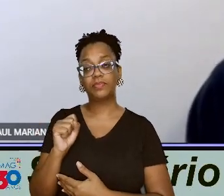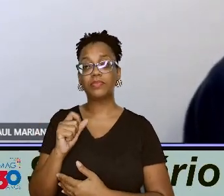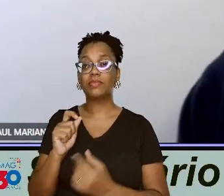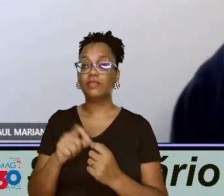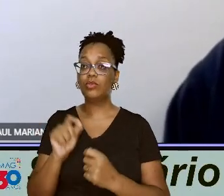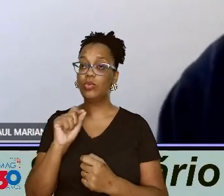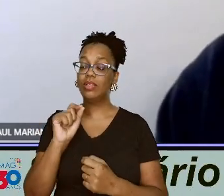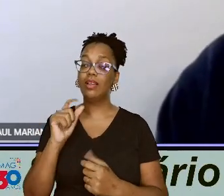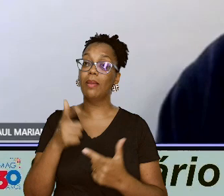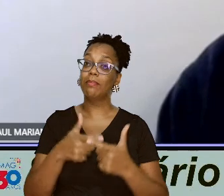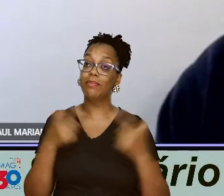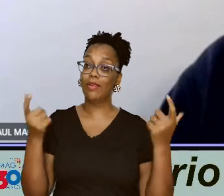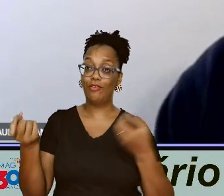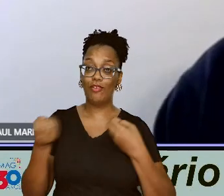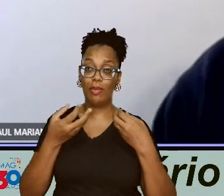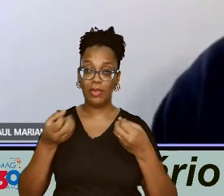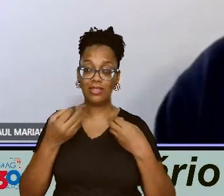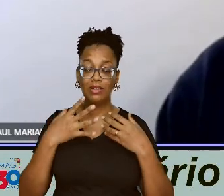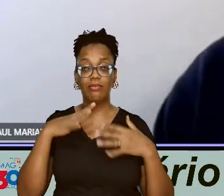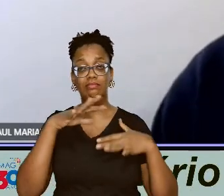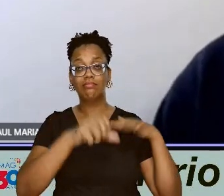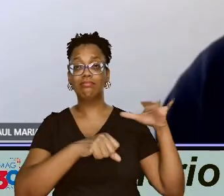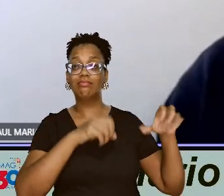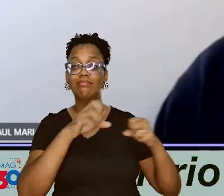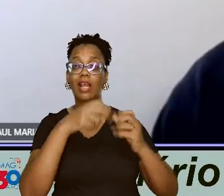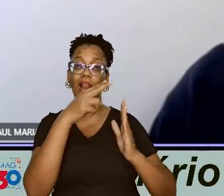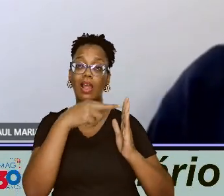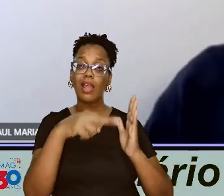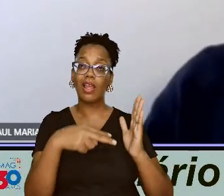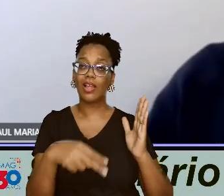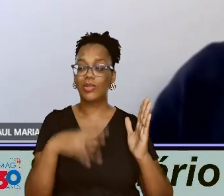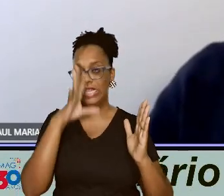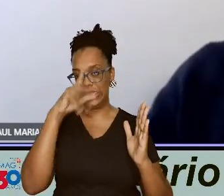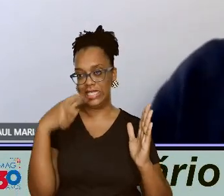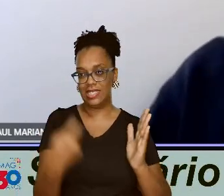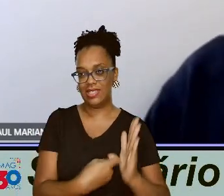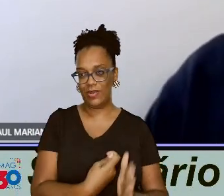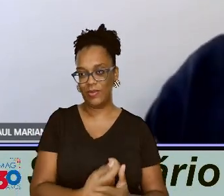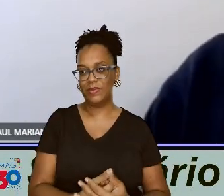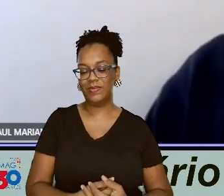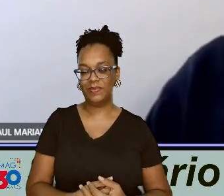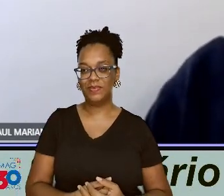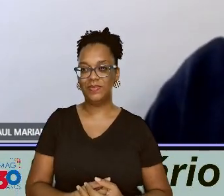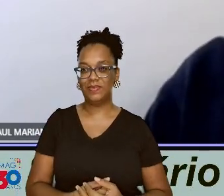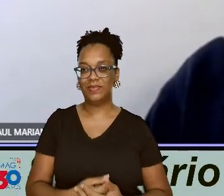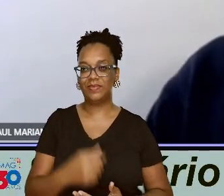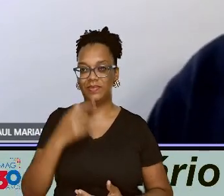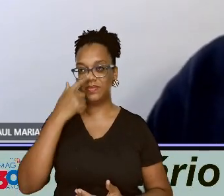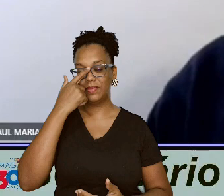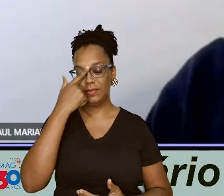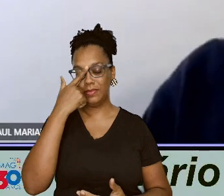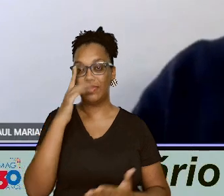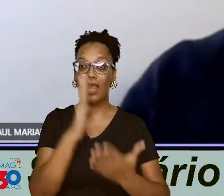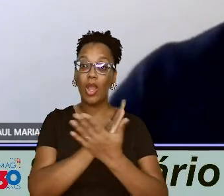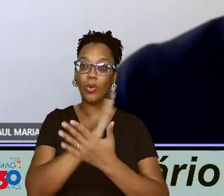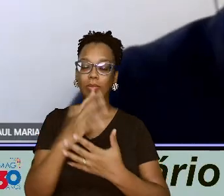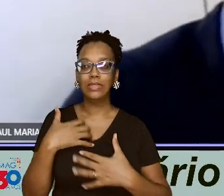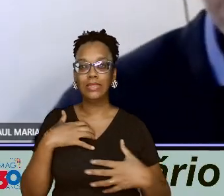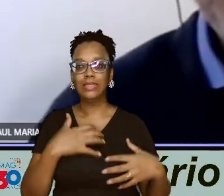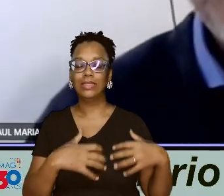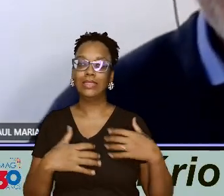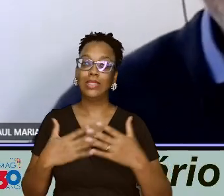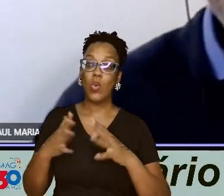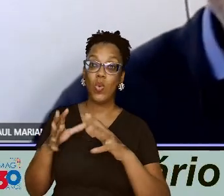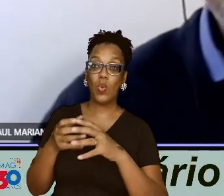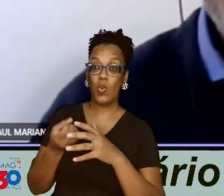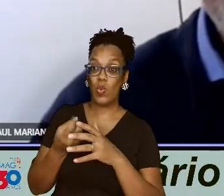das informações fossem obtidas a partir da leitura das decisões. Então, algumas inquietações do grupo